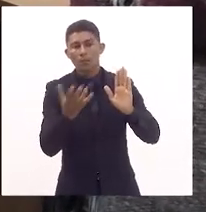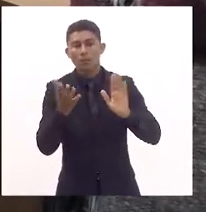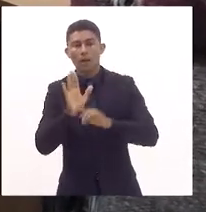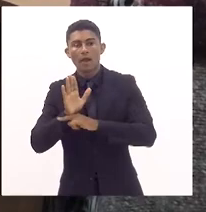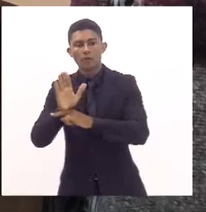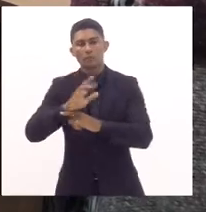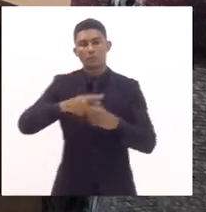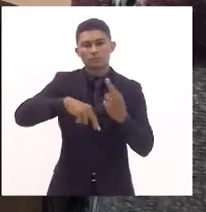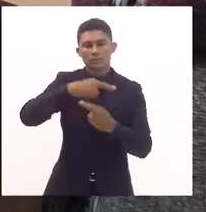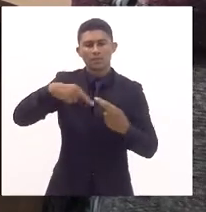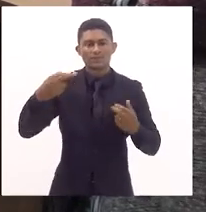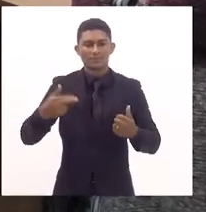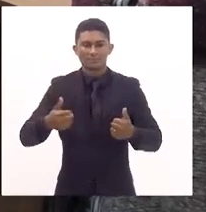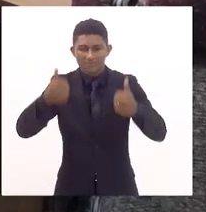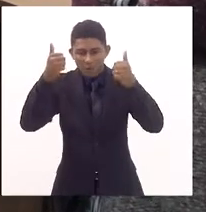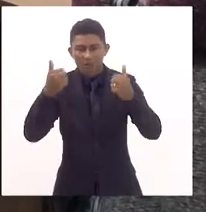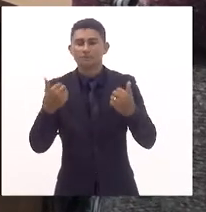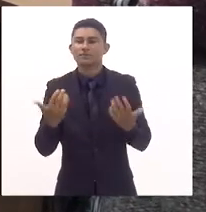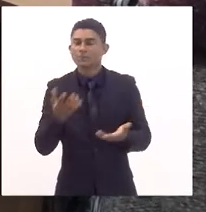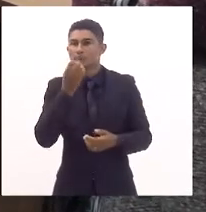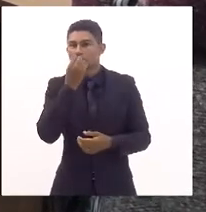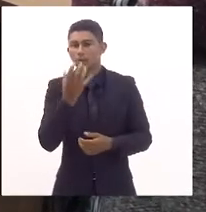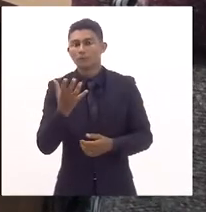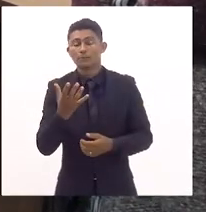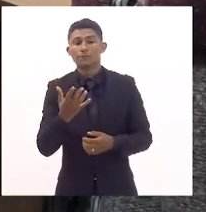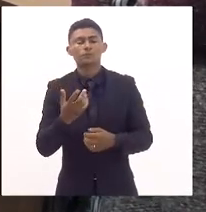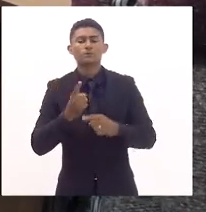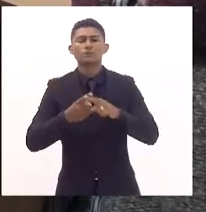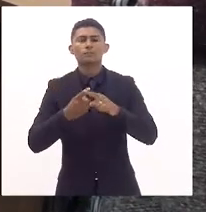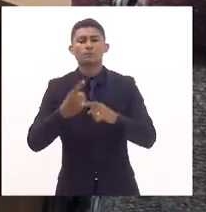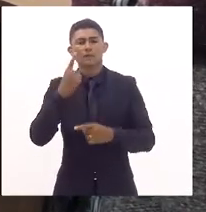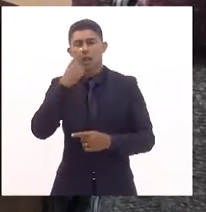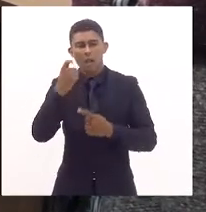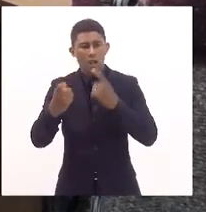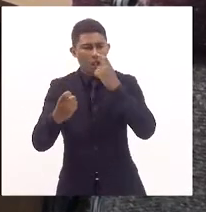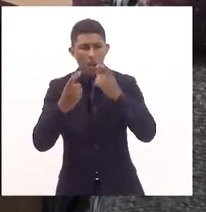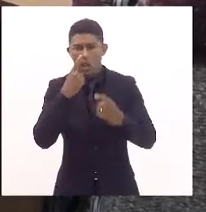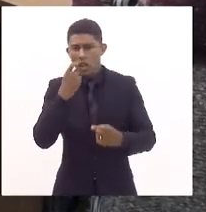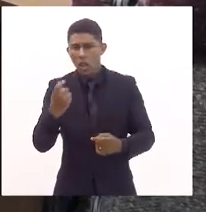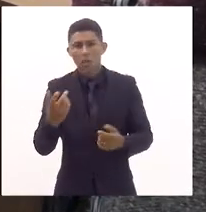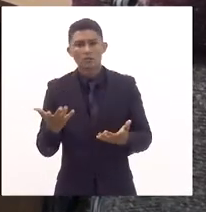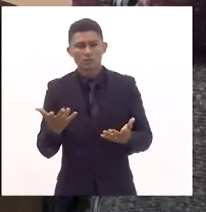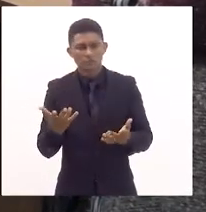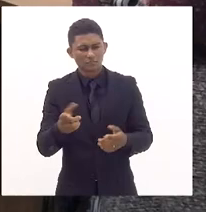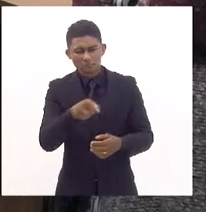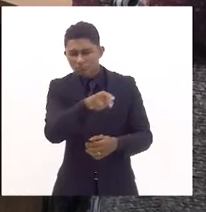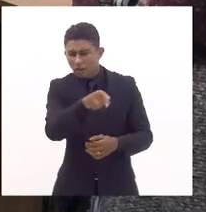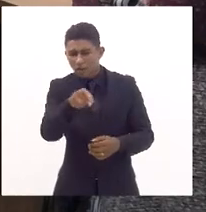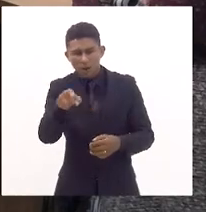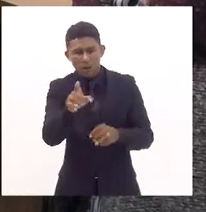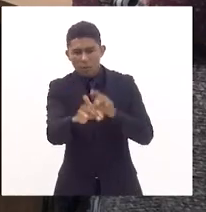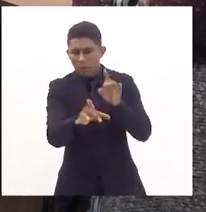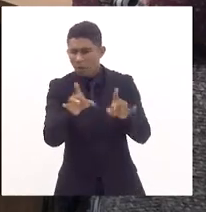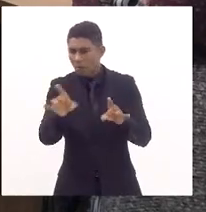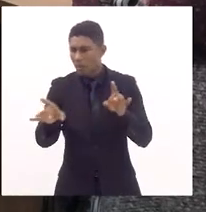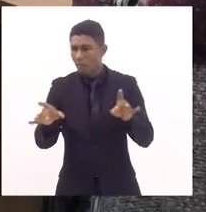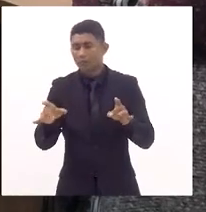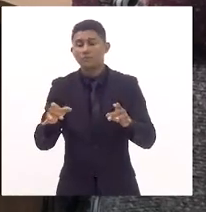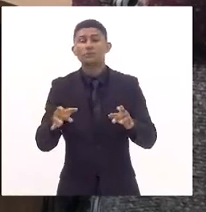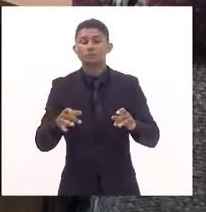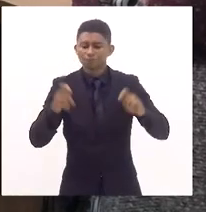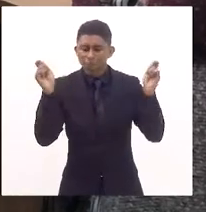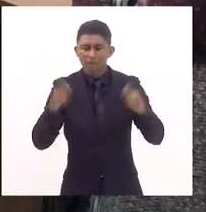reciclagem. Por isso é bem-vinda. O lixo é a matéria-prima fora do lugar. Tudo pode e deve